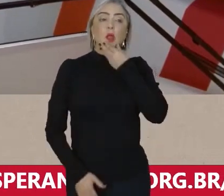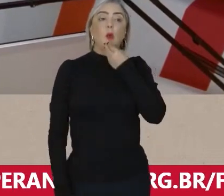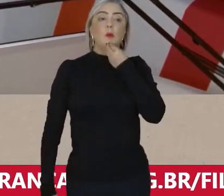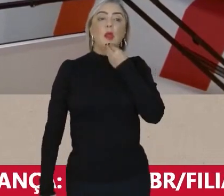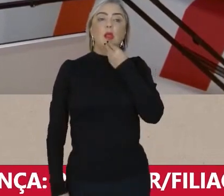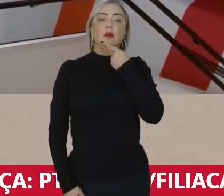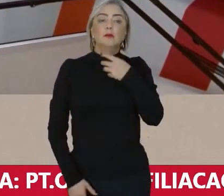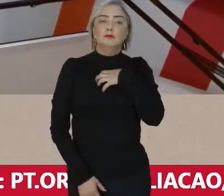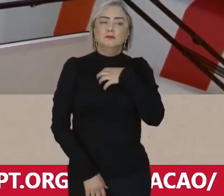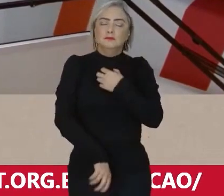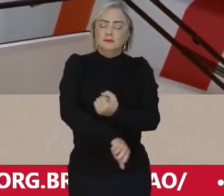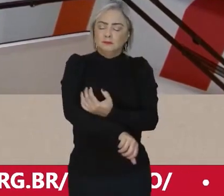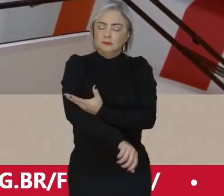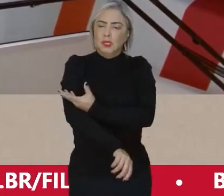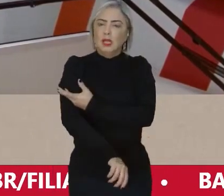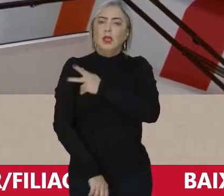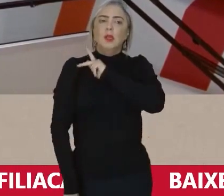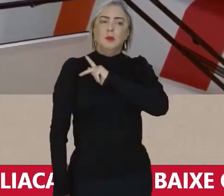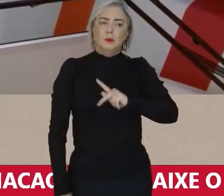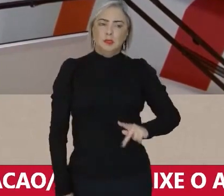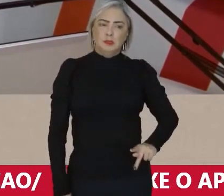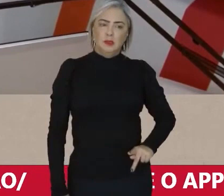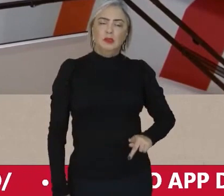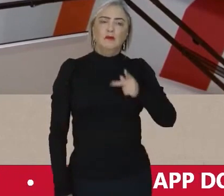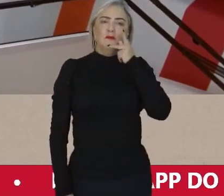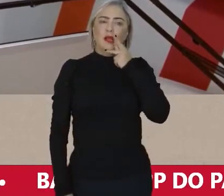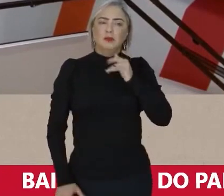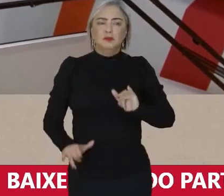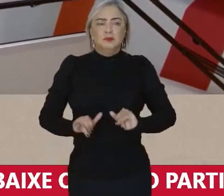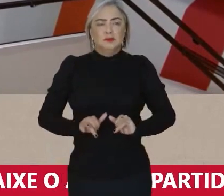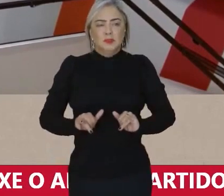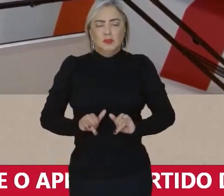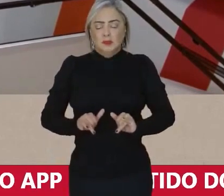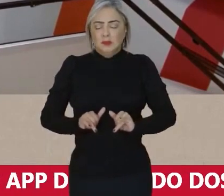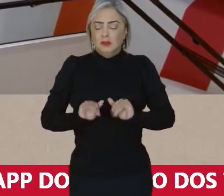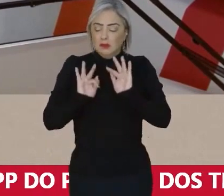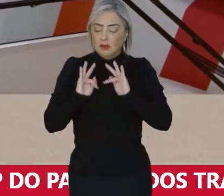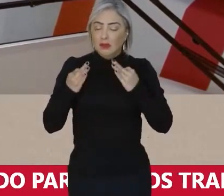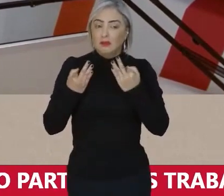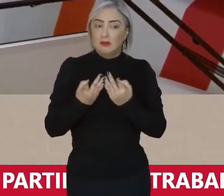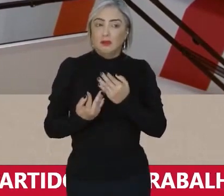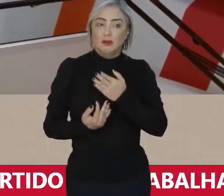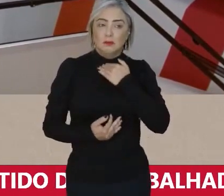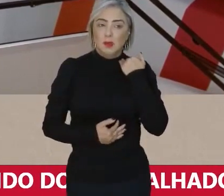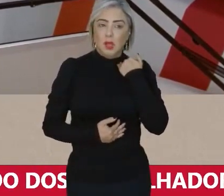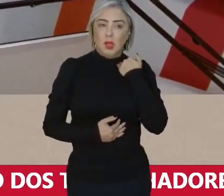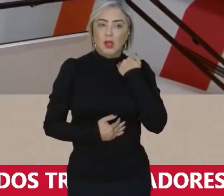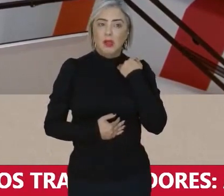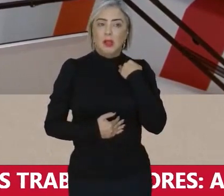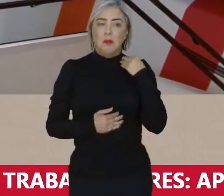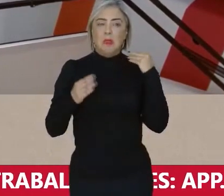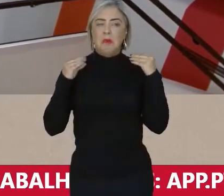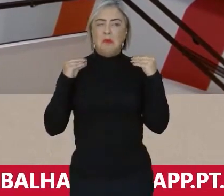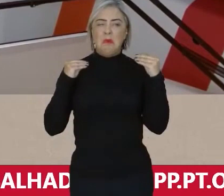diz foi muito emocionante. E o presidente, né, ter falado que o sofrimento dos familiares pela perda dos parentes era mimimi. Isso é